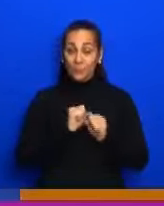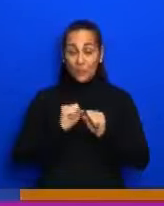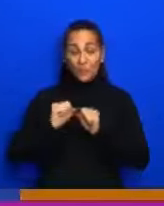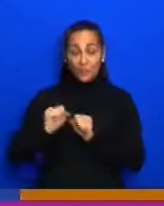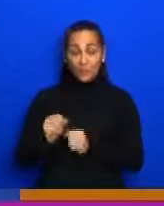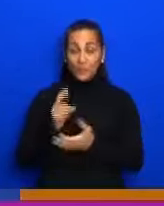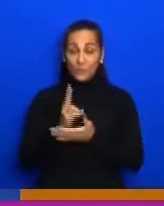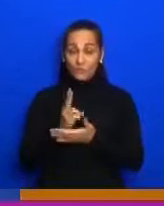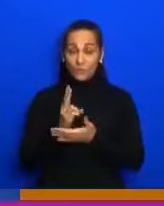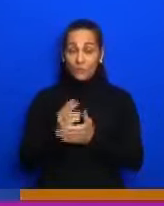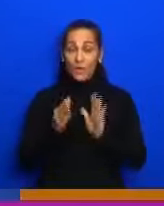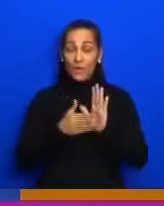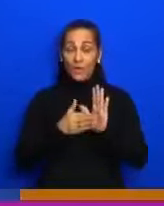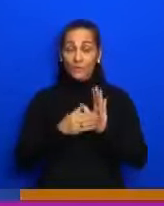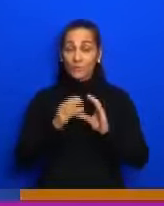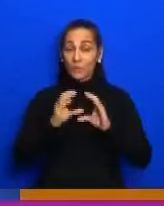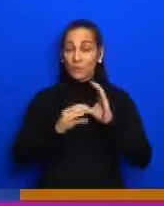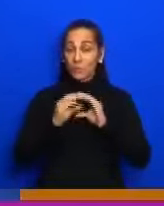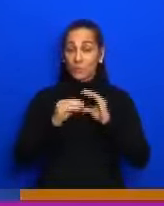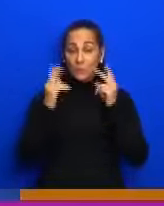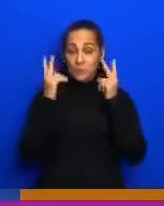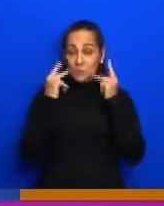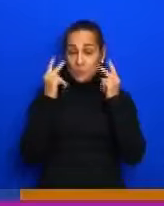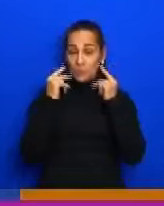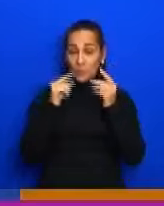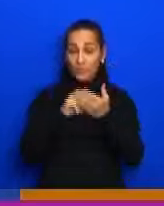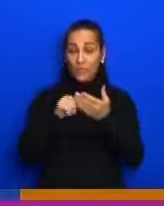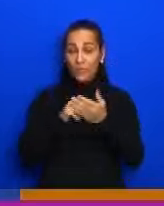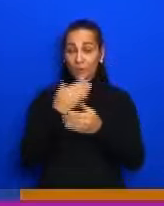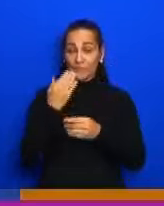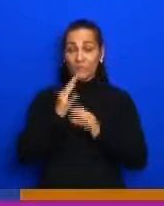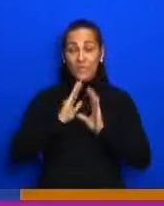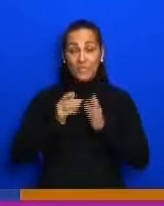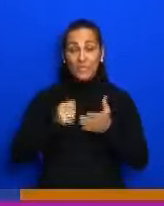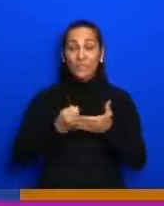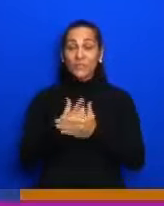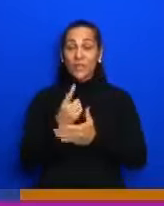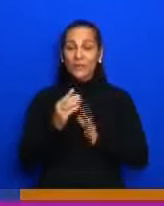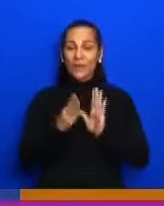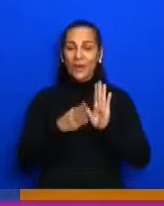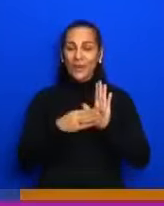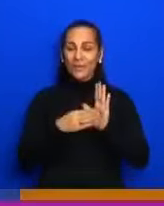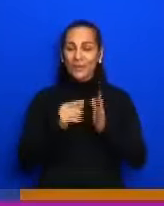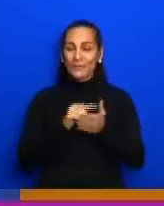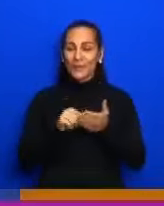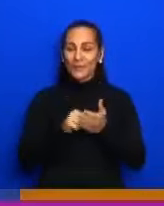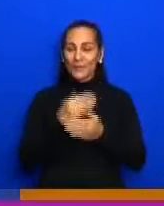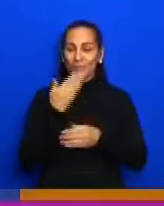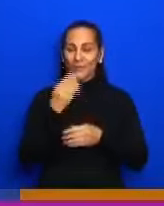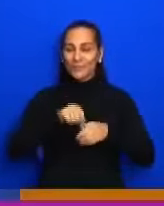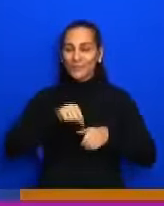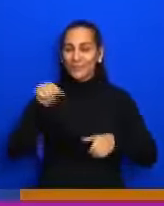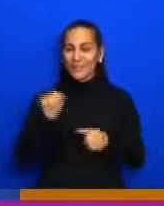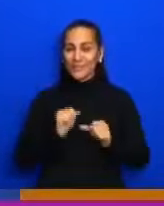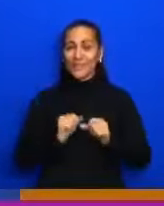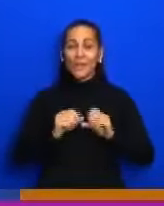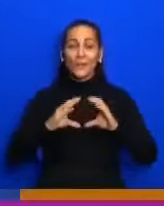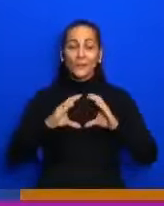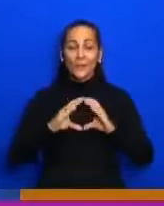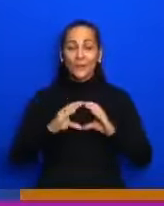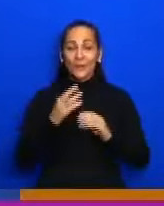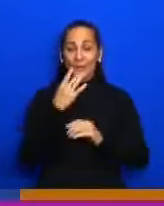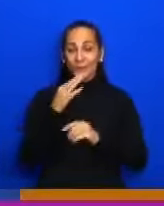pode continuar apostando nos concursos regulares da Loto Fácil e já antecipar sua aposta para a Loto Fácil da Independência. Bola